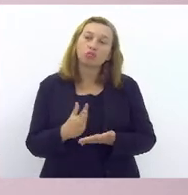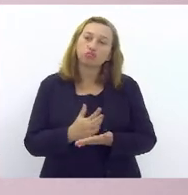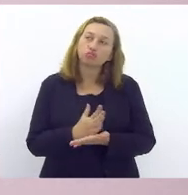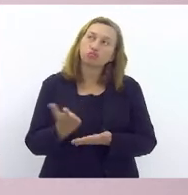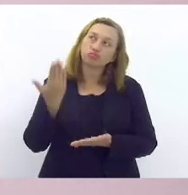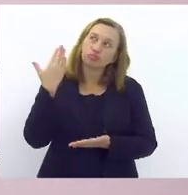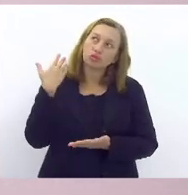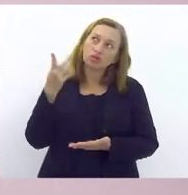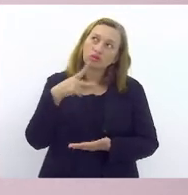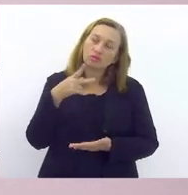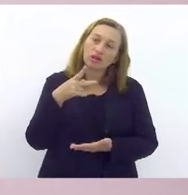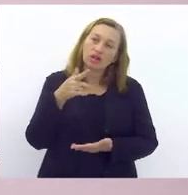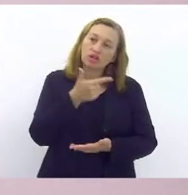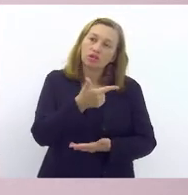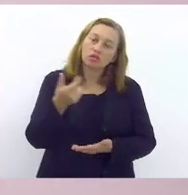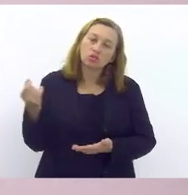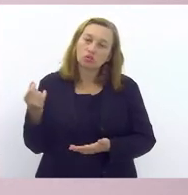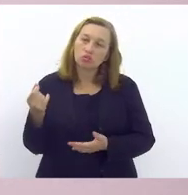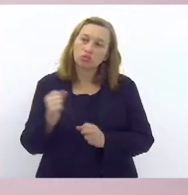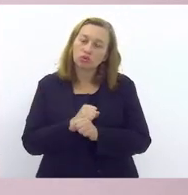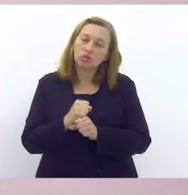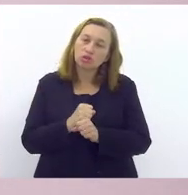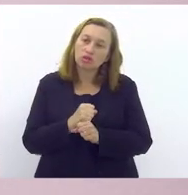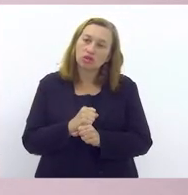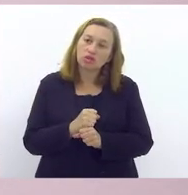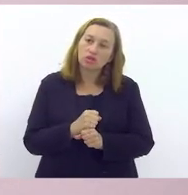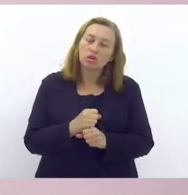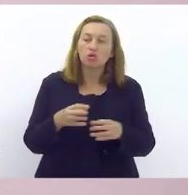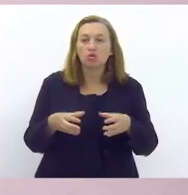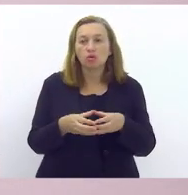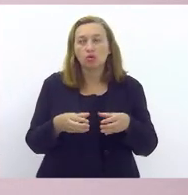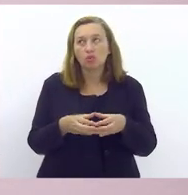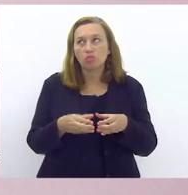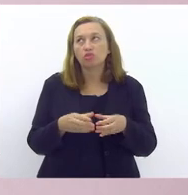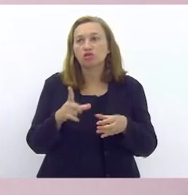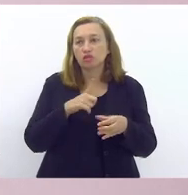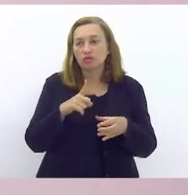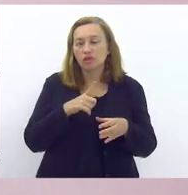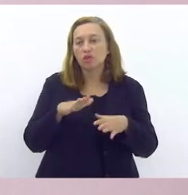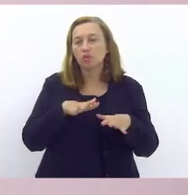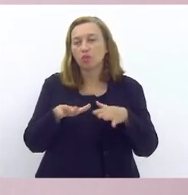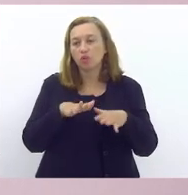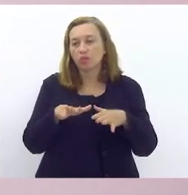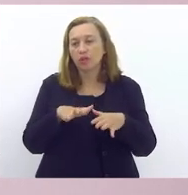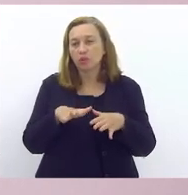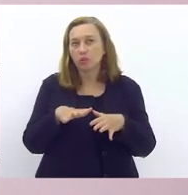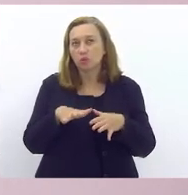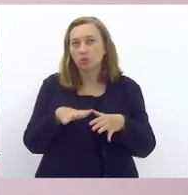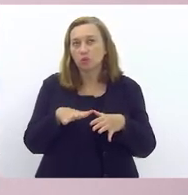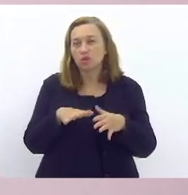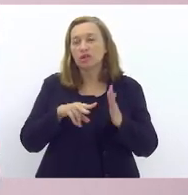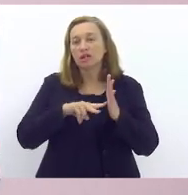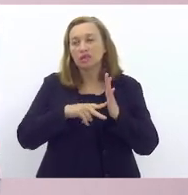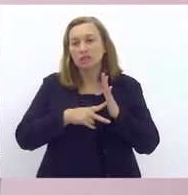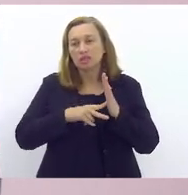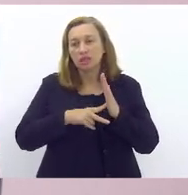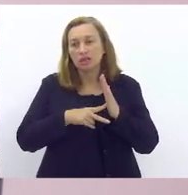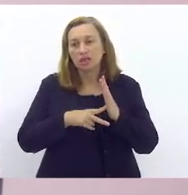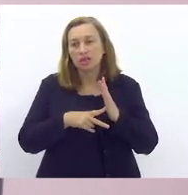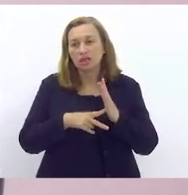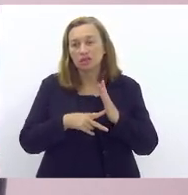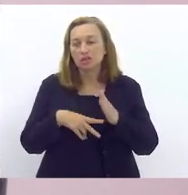no início dos anos 2000, tiveram alguns grupos, inclusive até dos movimentos de sindicais,